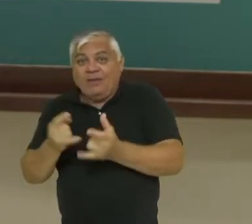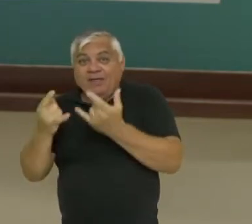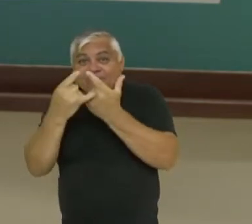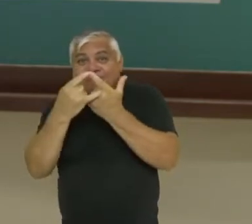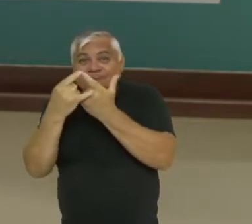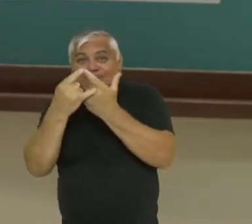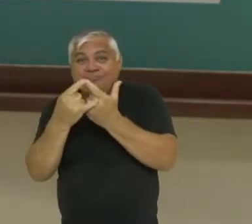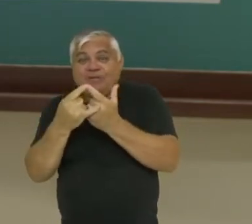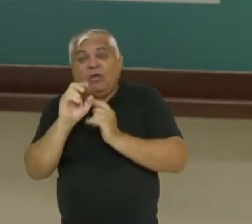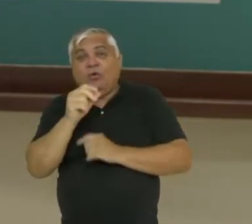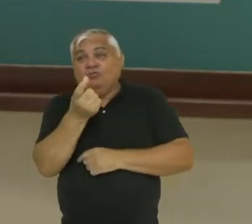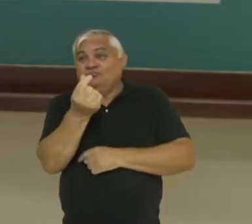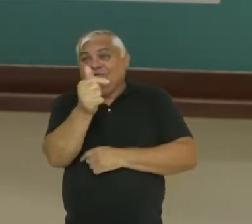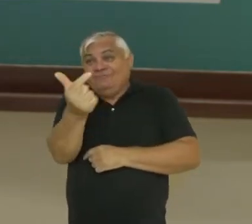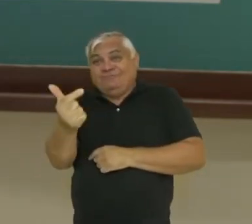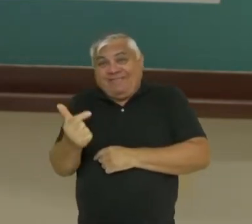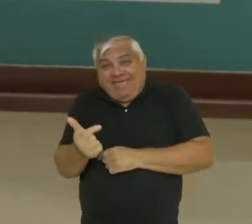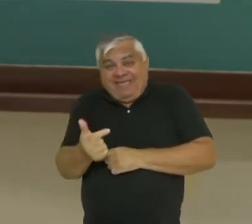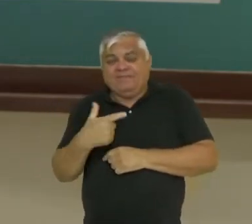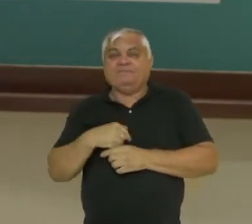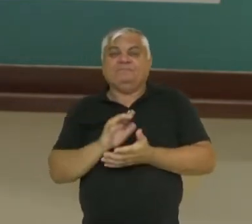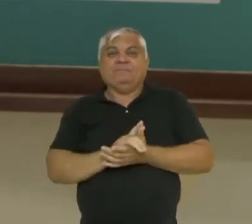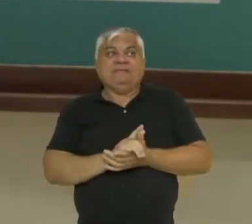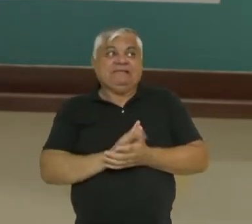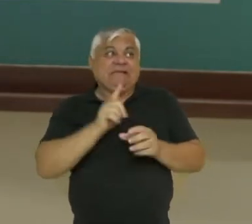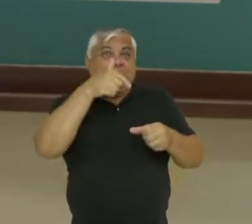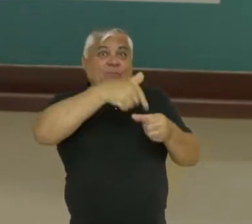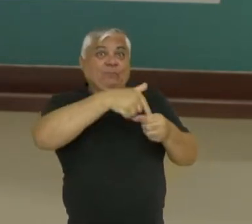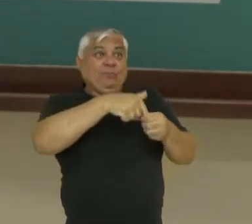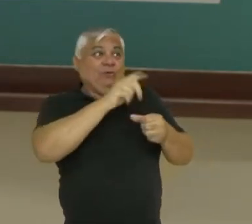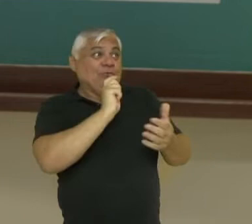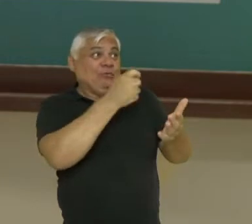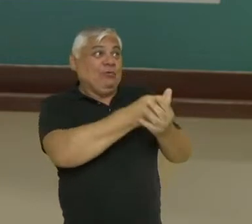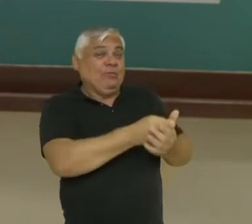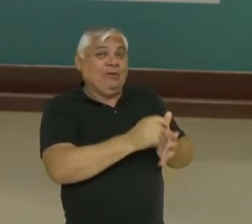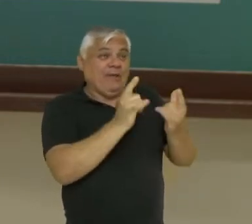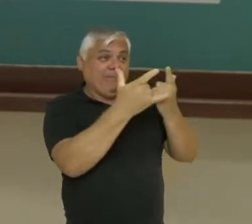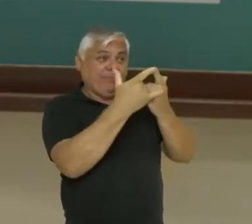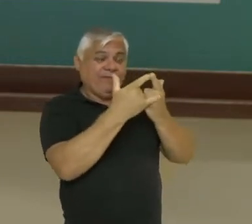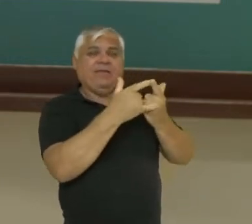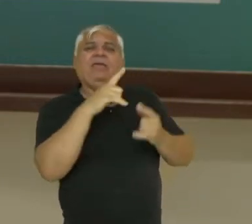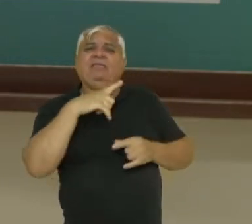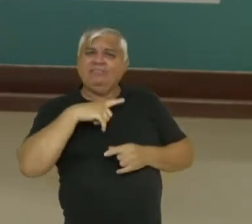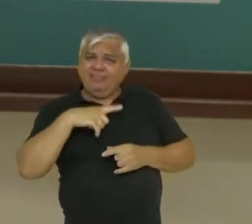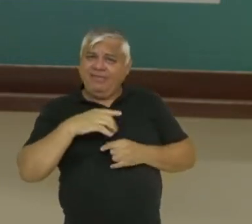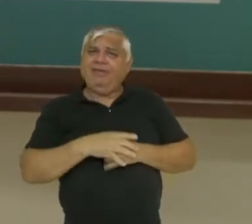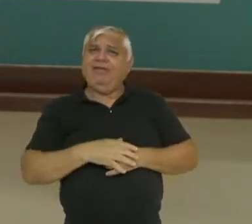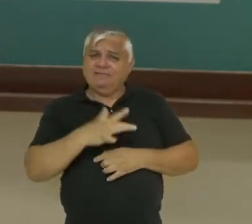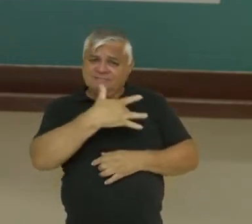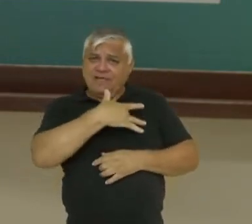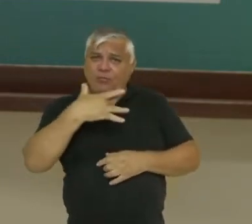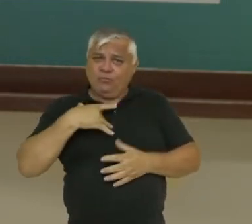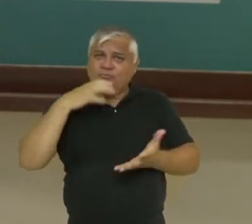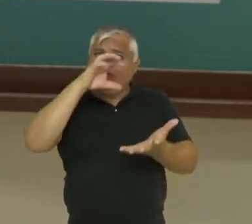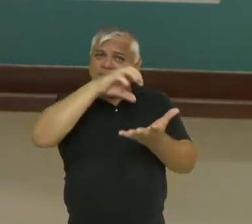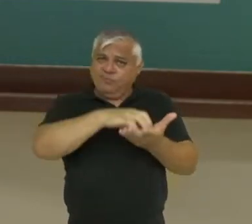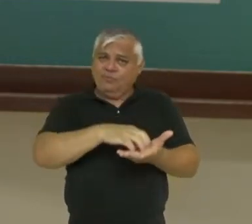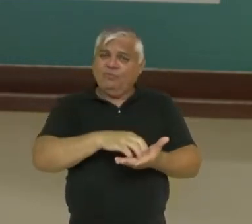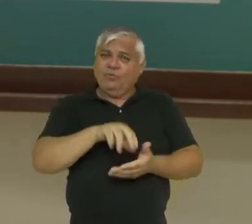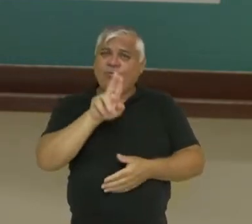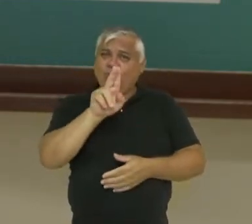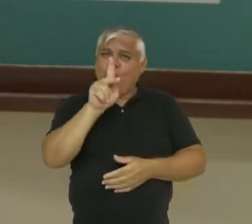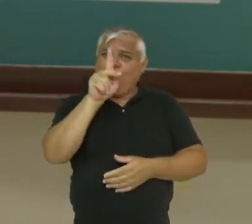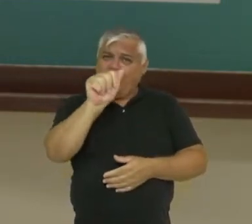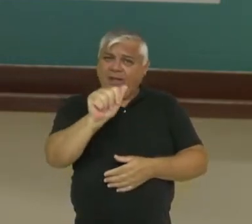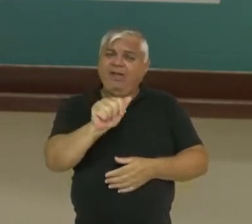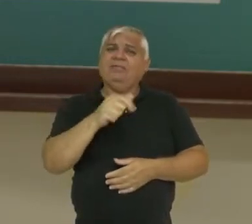dinheiro. Tenho vergonha de ir no posto pegar um preservativo. Gente, vai no posto, tem uma caixinha lá nas UPAs, tem uma caixinha